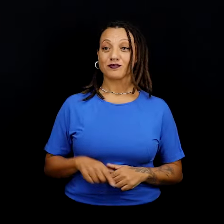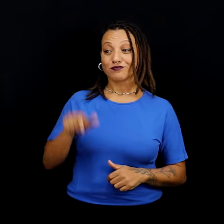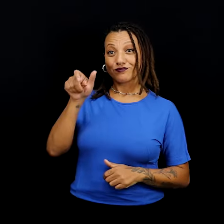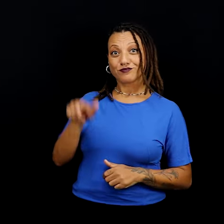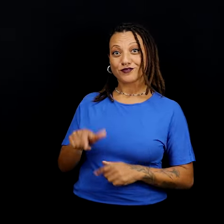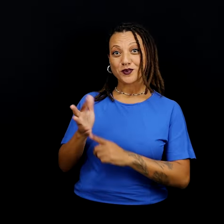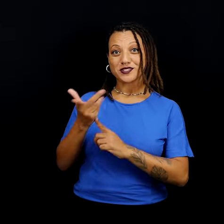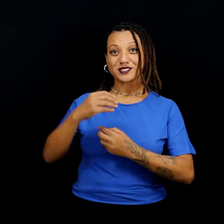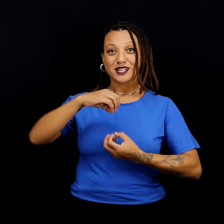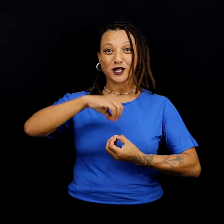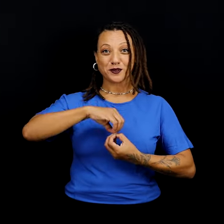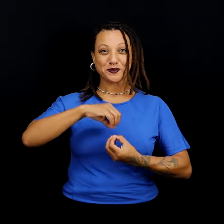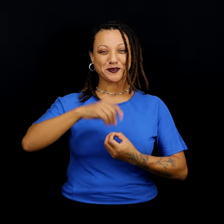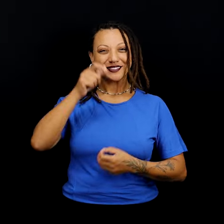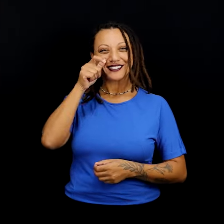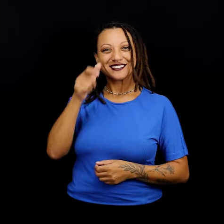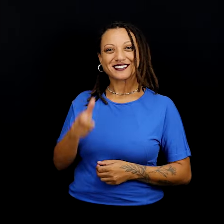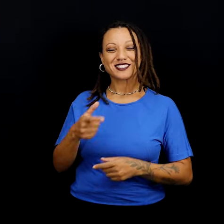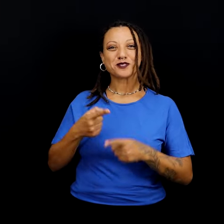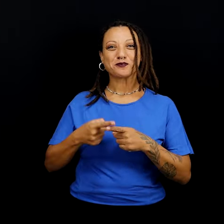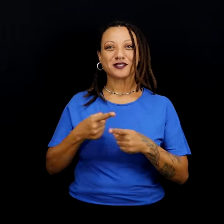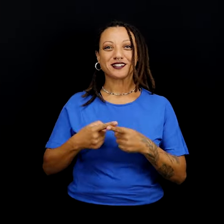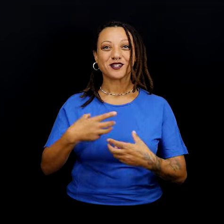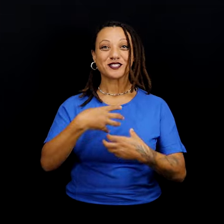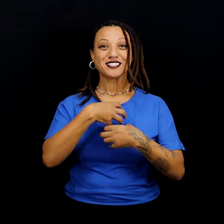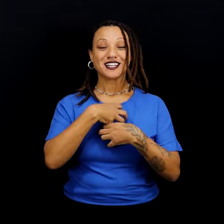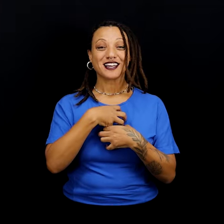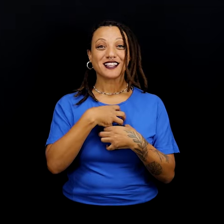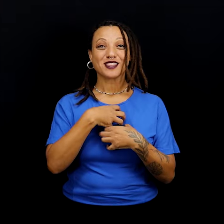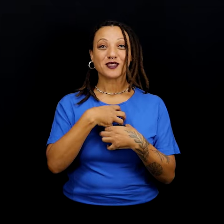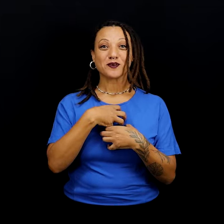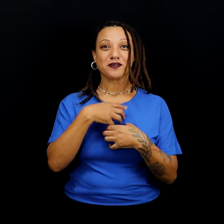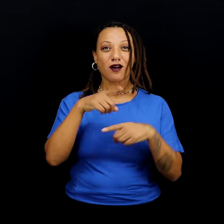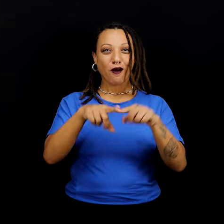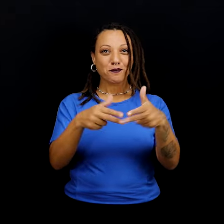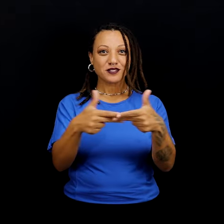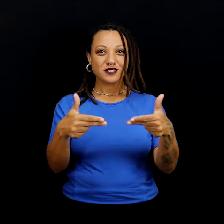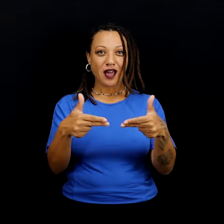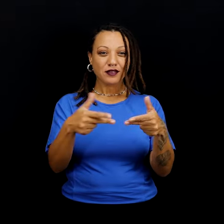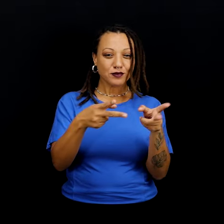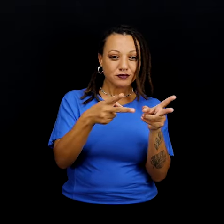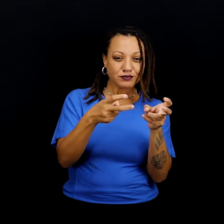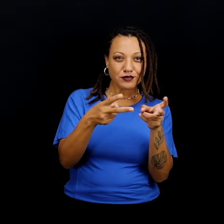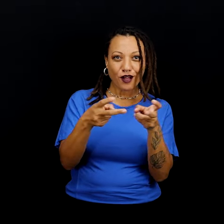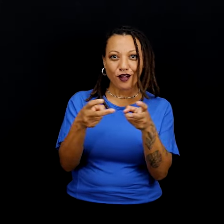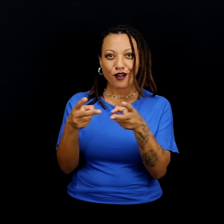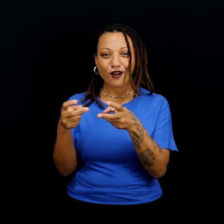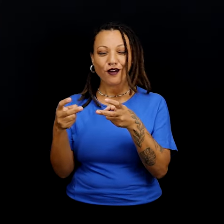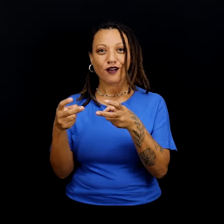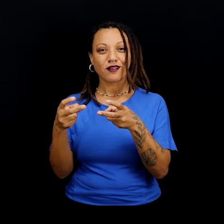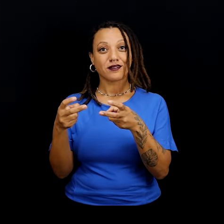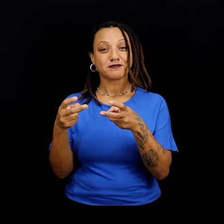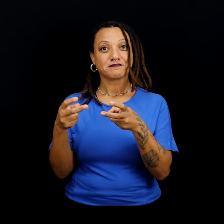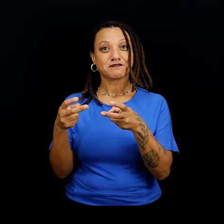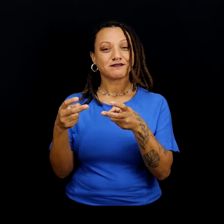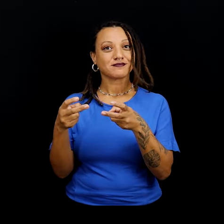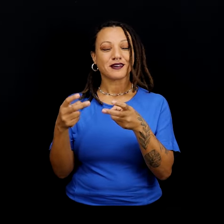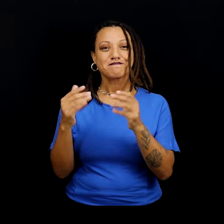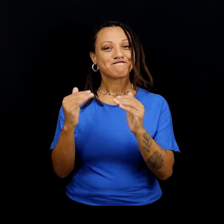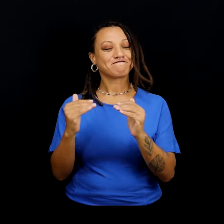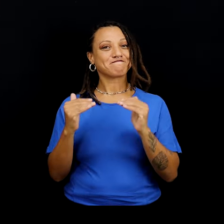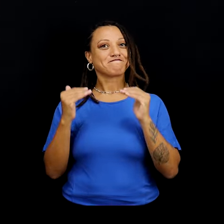O Guto tem uma coisa interessante, porque da mesma maneira como ele olha para um objeto e